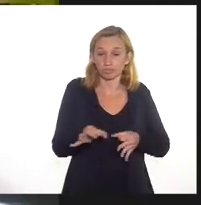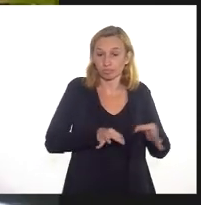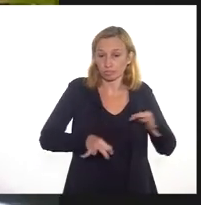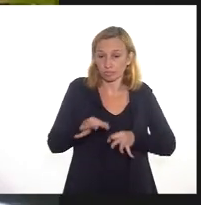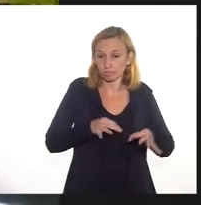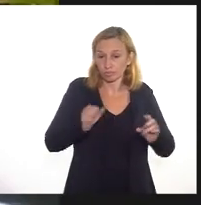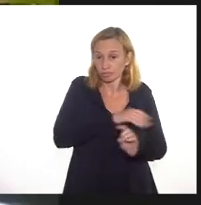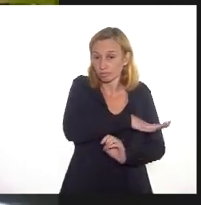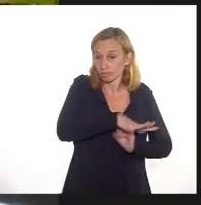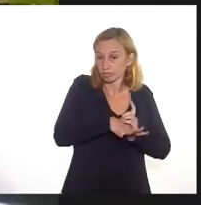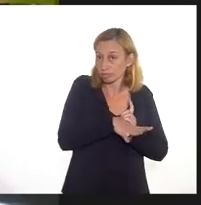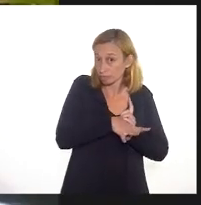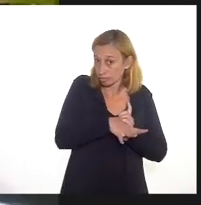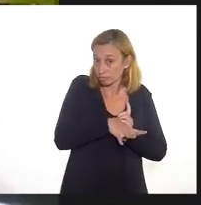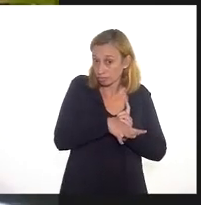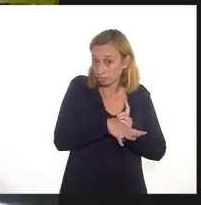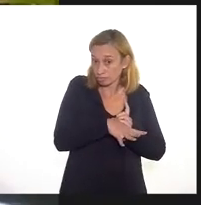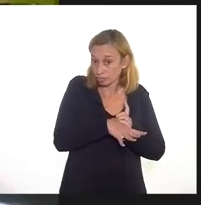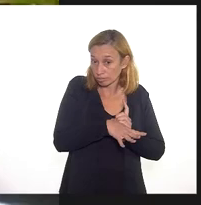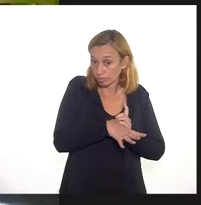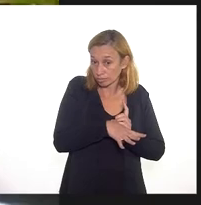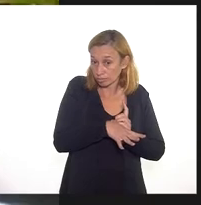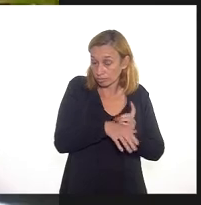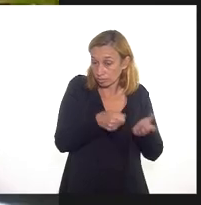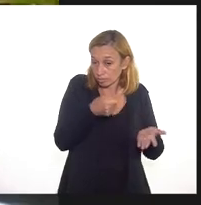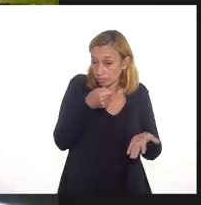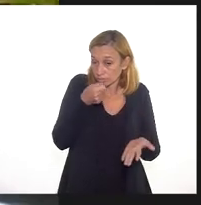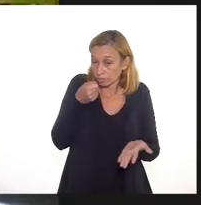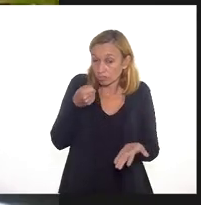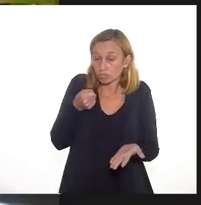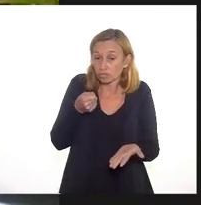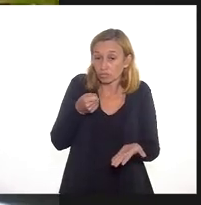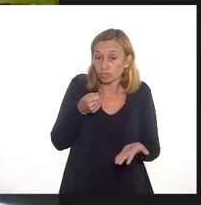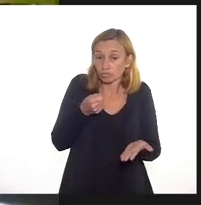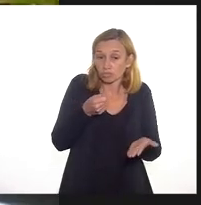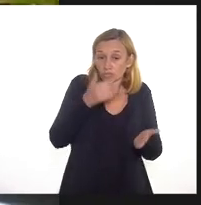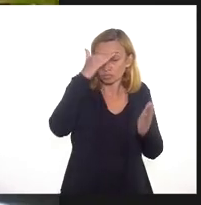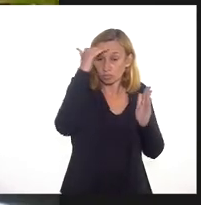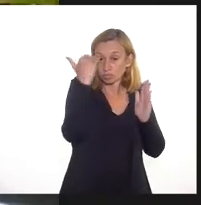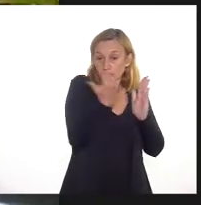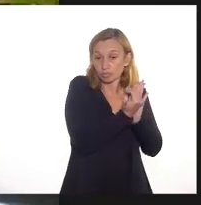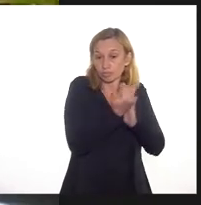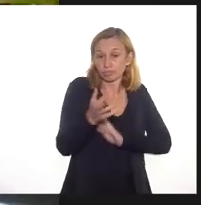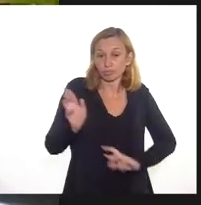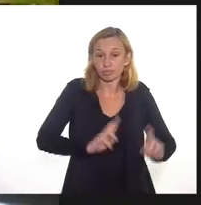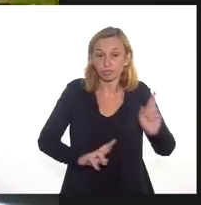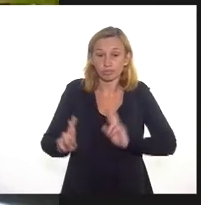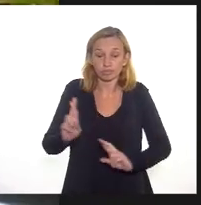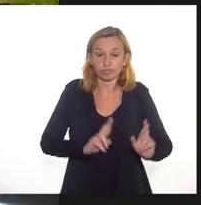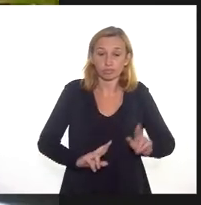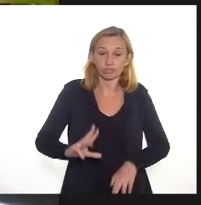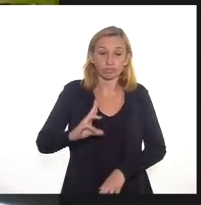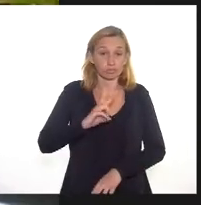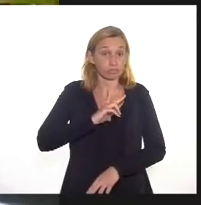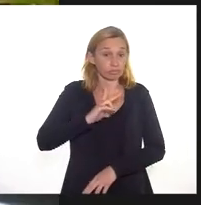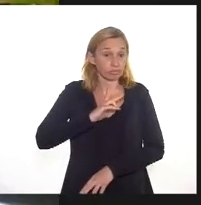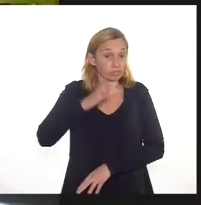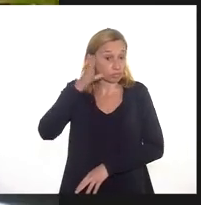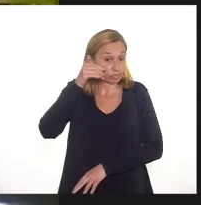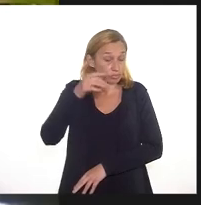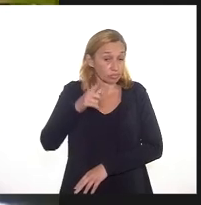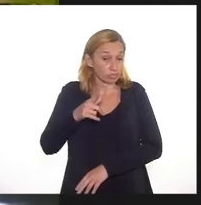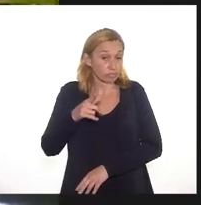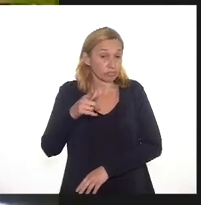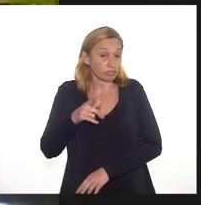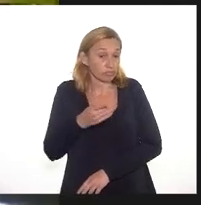organizações sociais que estavam ali cumprindo relações de interesses privados com o próprio